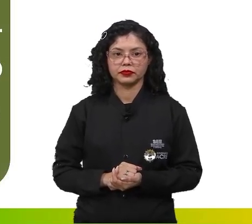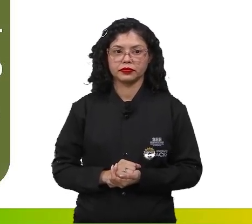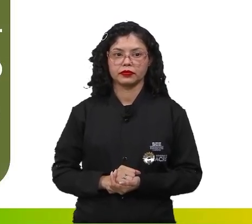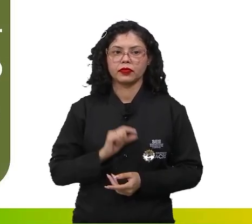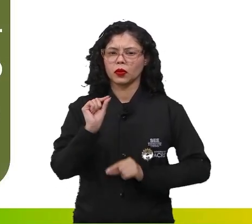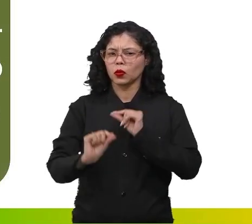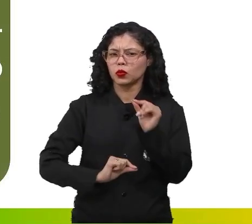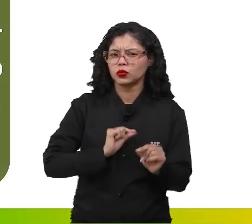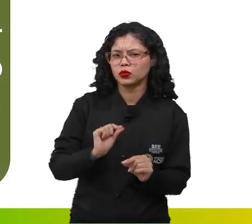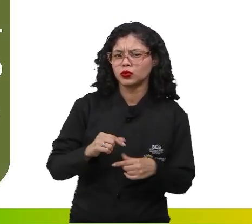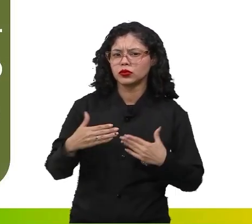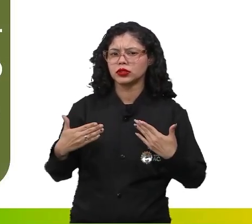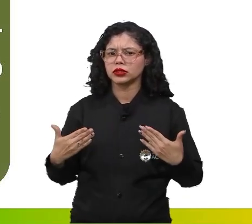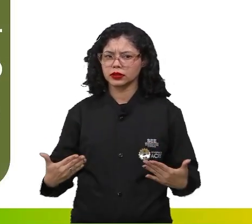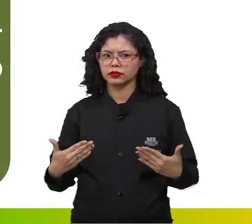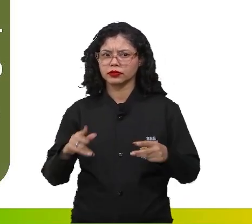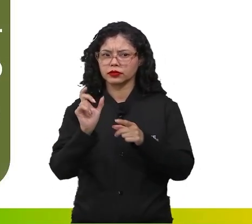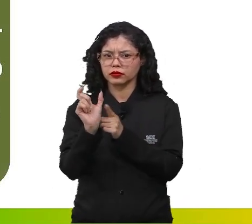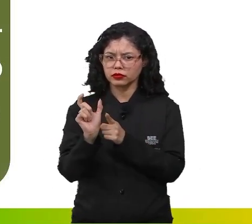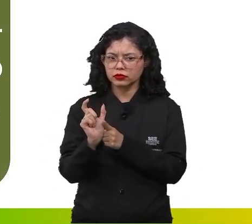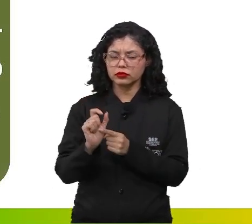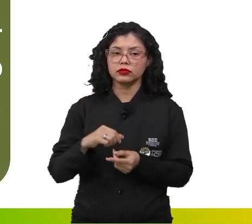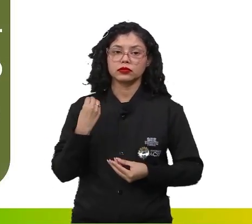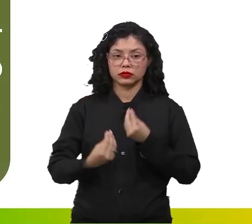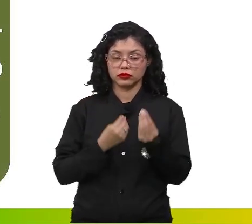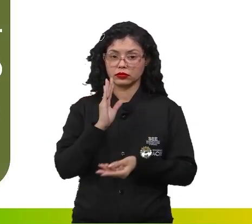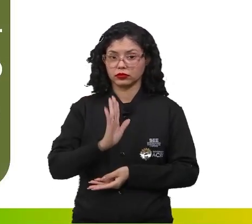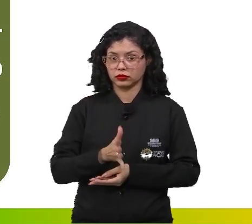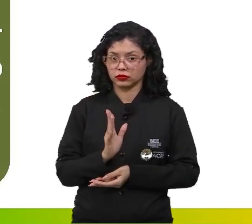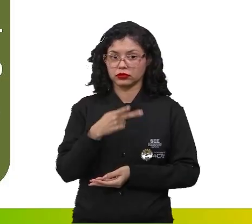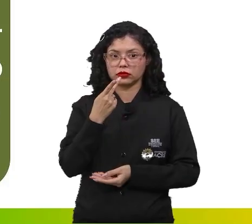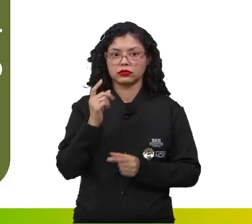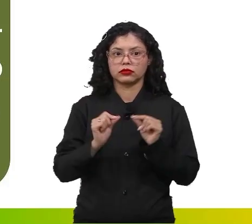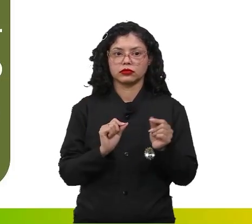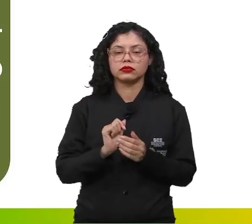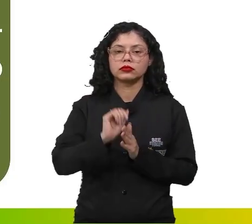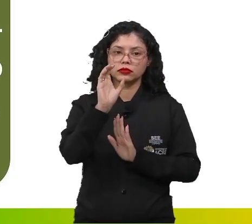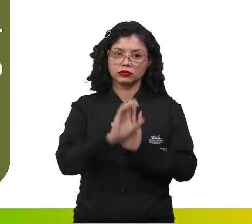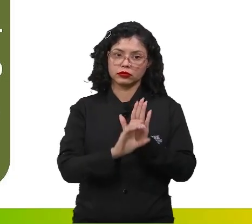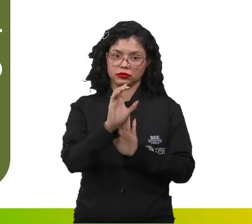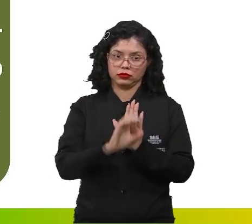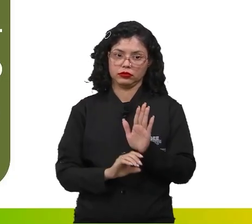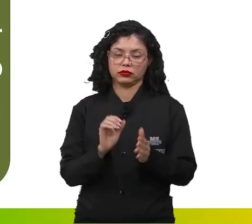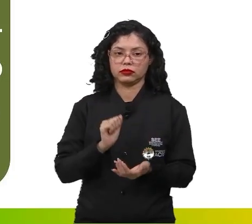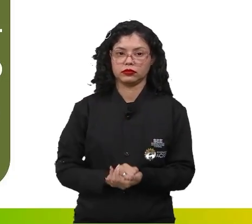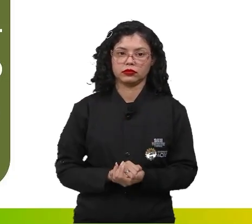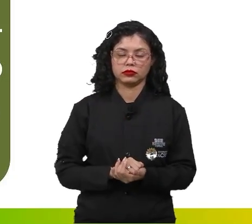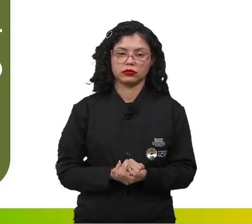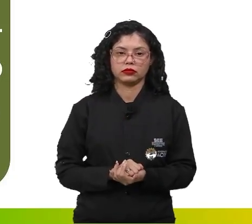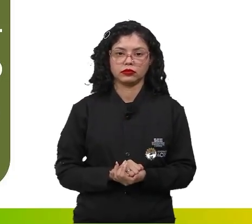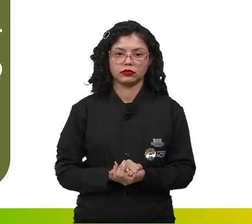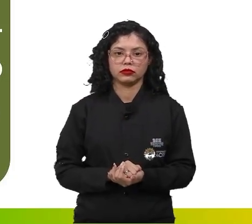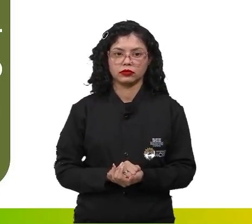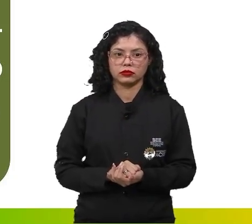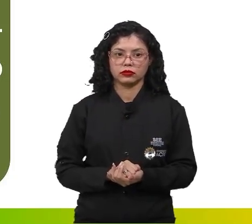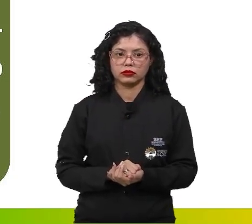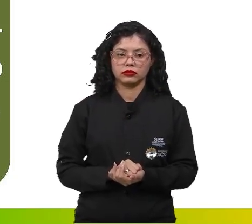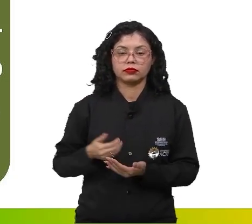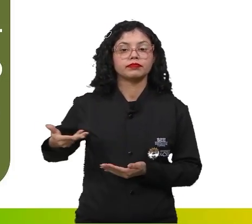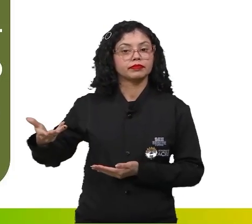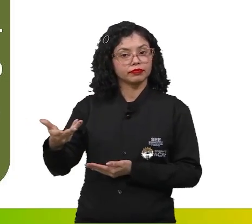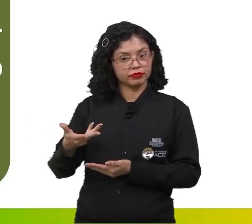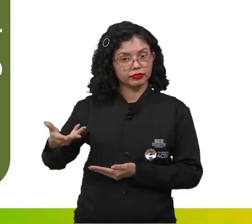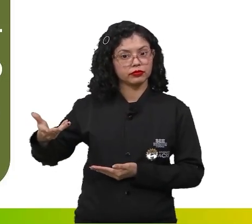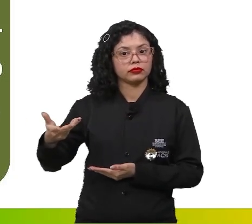O que é a diáspora africana? Como sempre, nós começamos por um conceito, tá? O conceito, ele é a